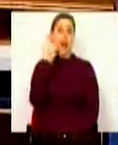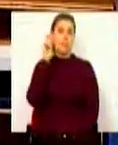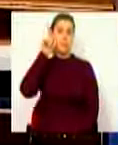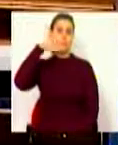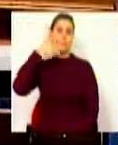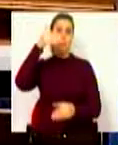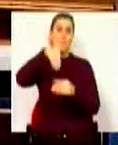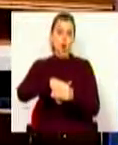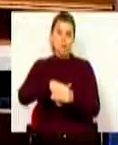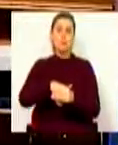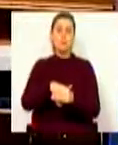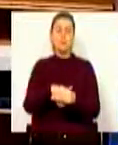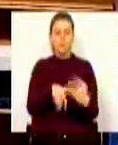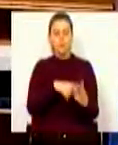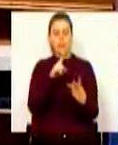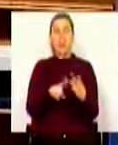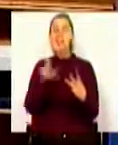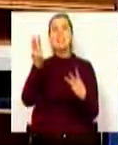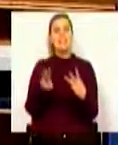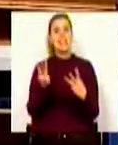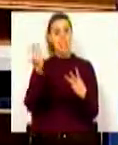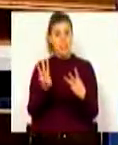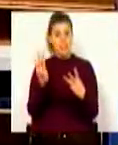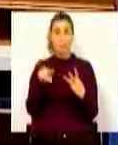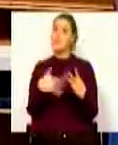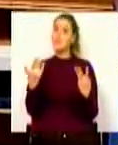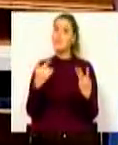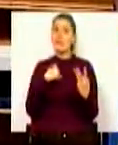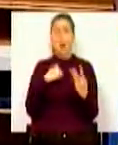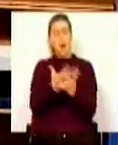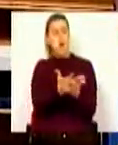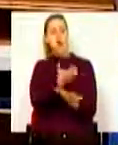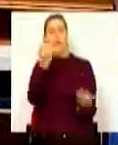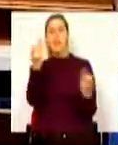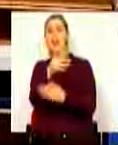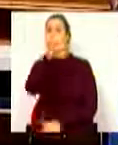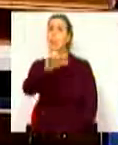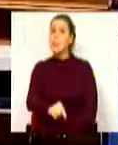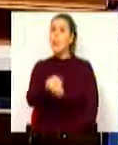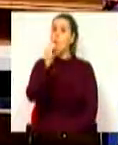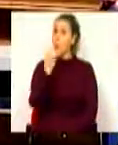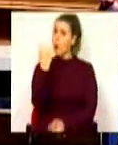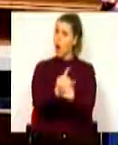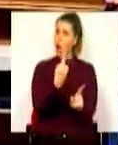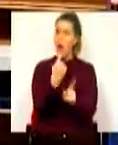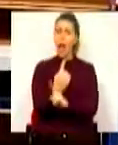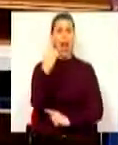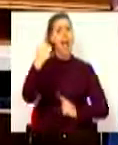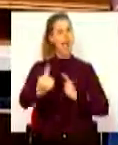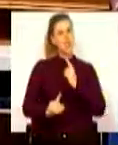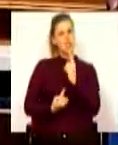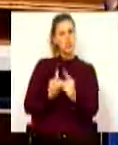call centers. Terceira questão, para pôr em evidência também uma coisa que nem